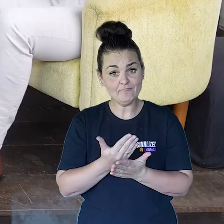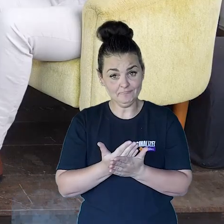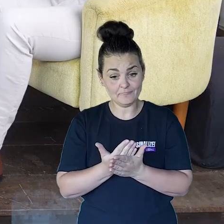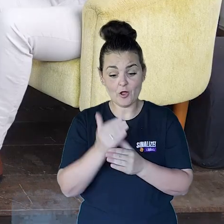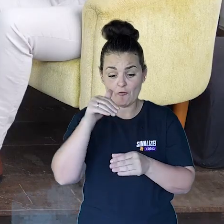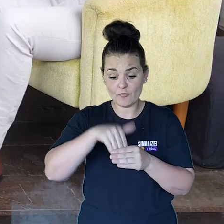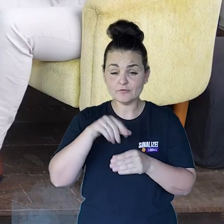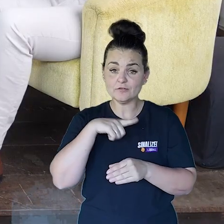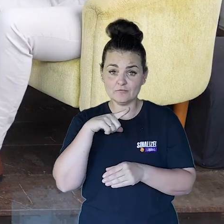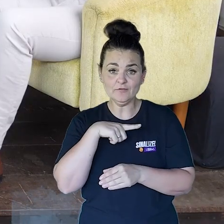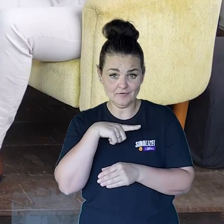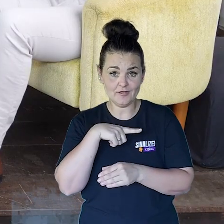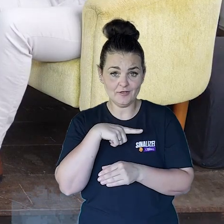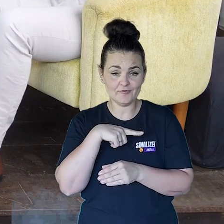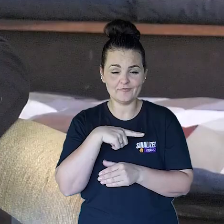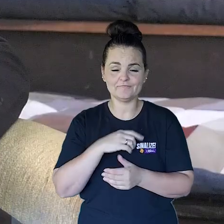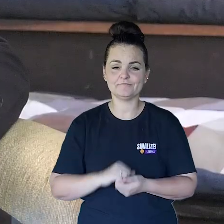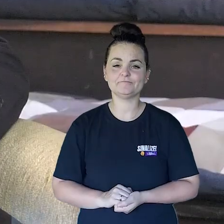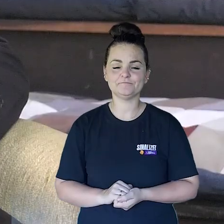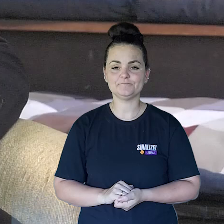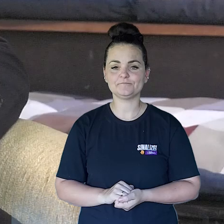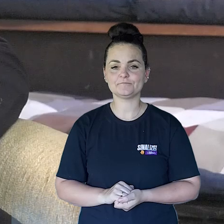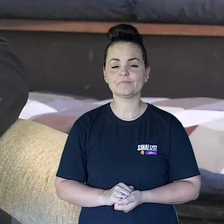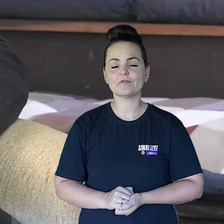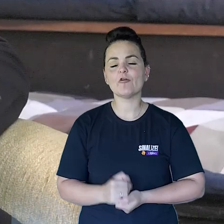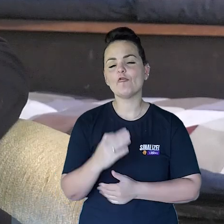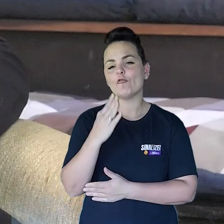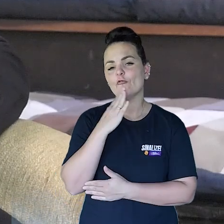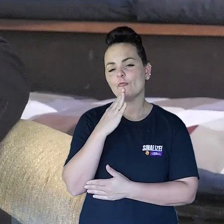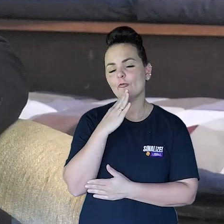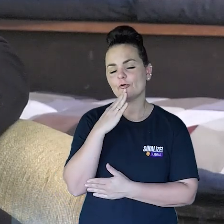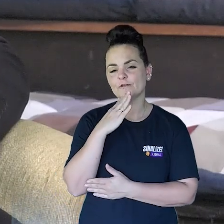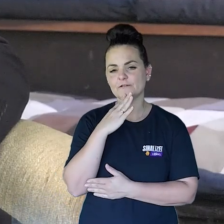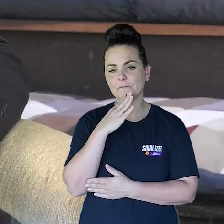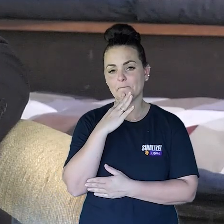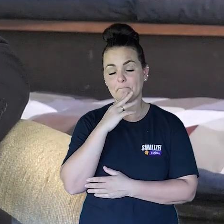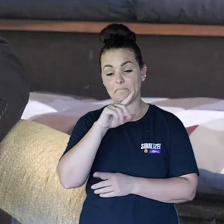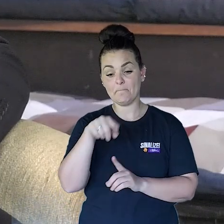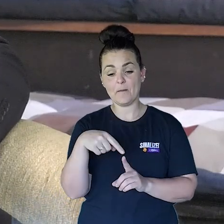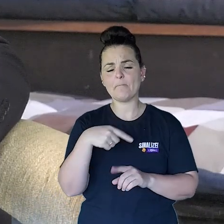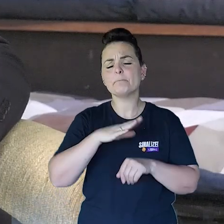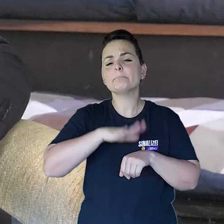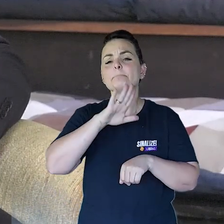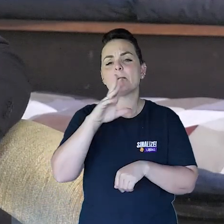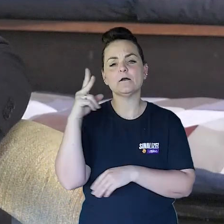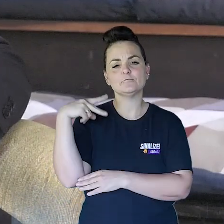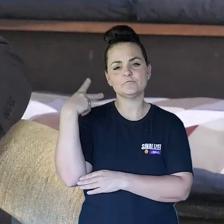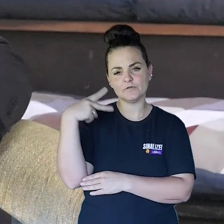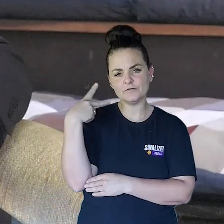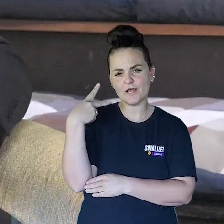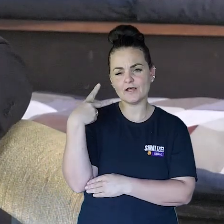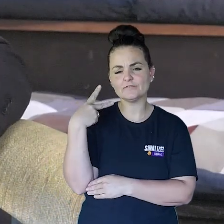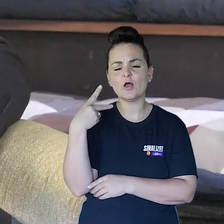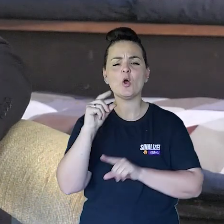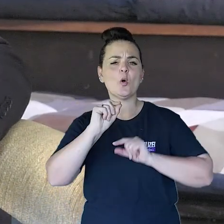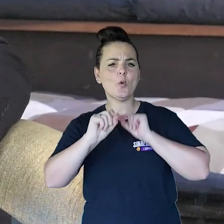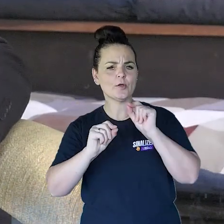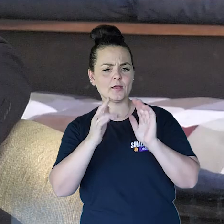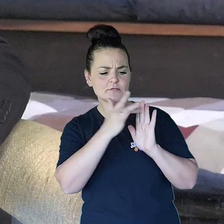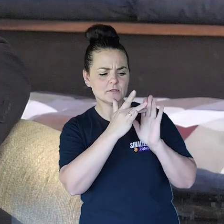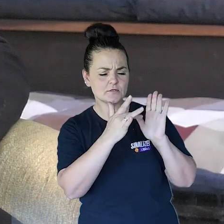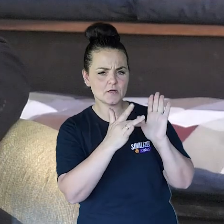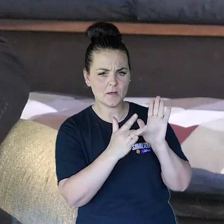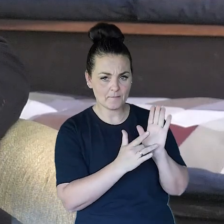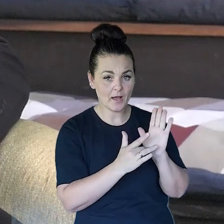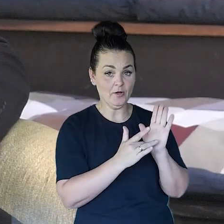urnas. Agora nós vamos conhecer mais sobre o perfil de atuação do vereador. Quais são as suas pautas e